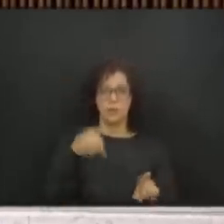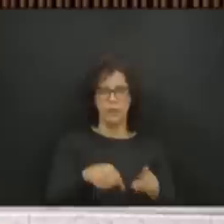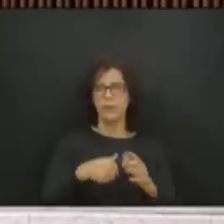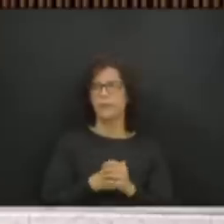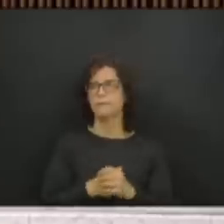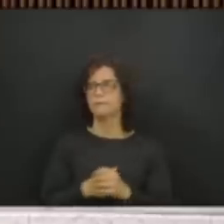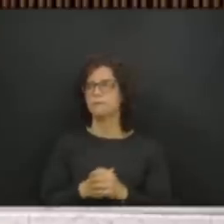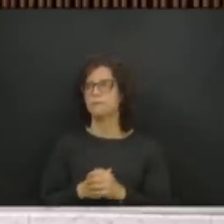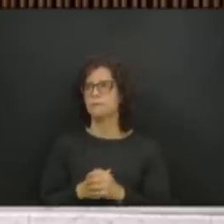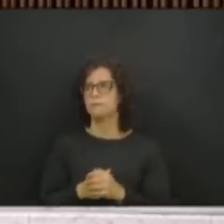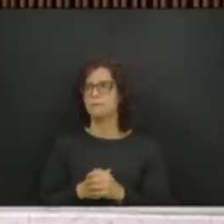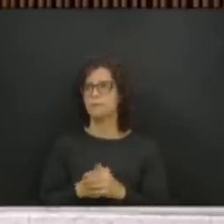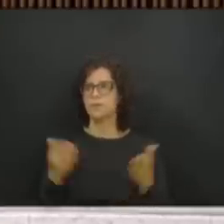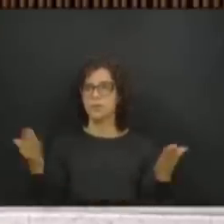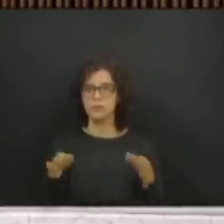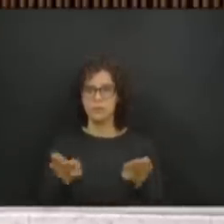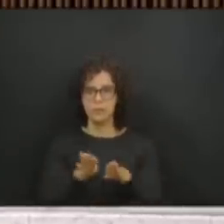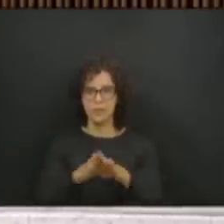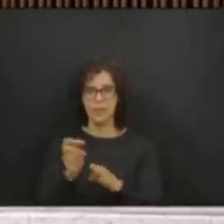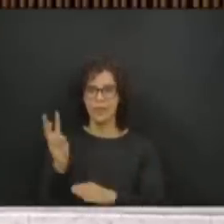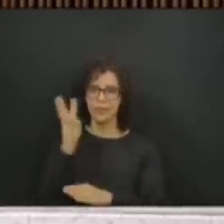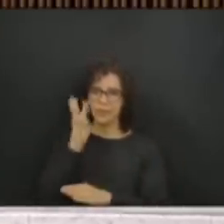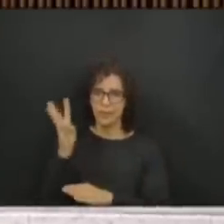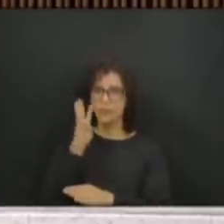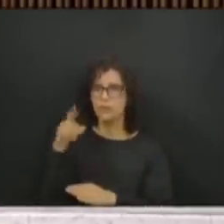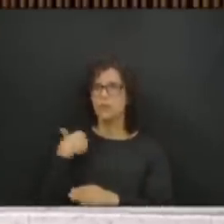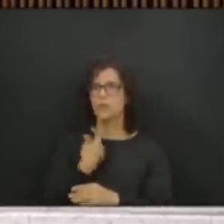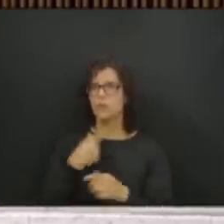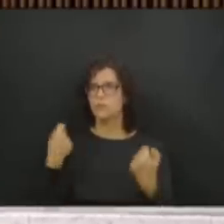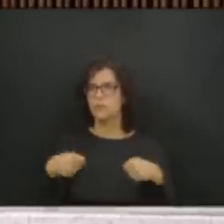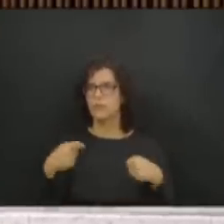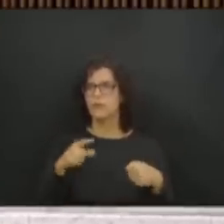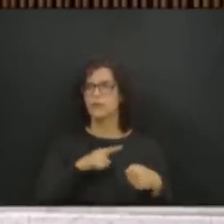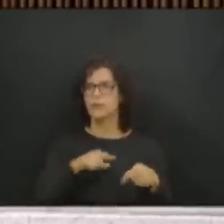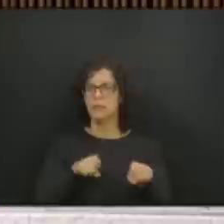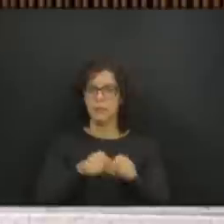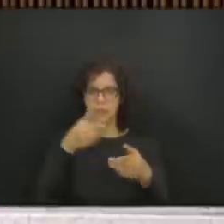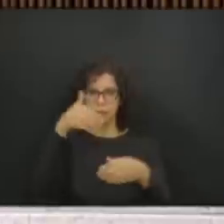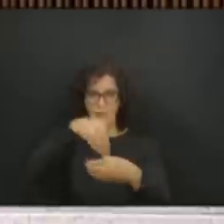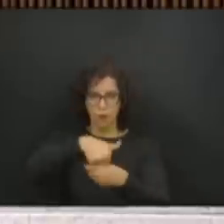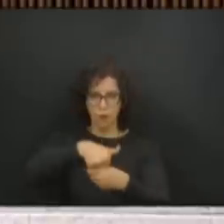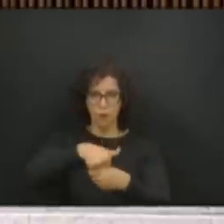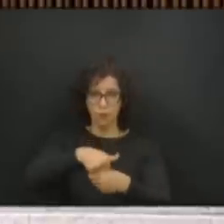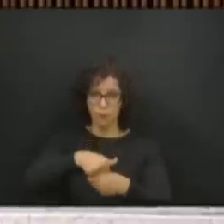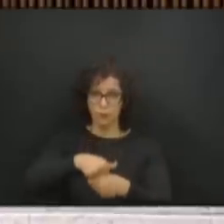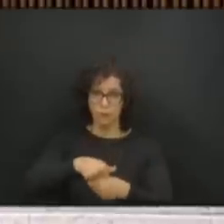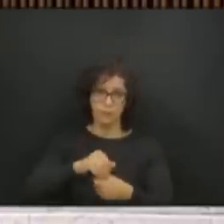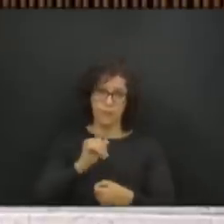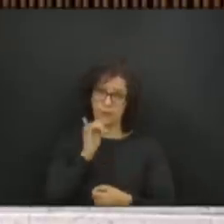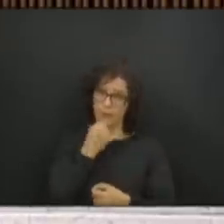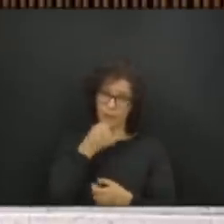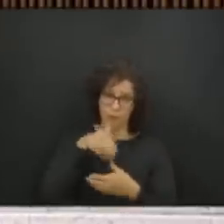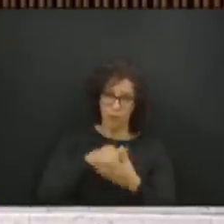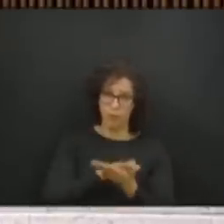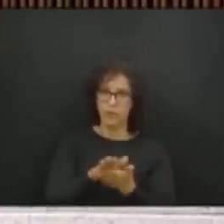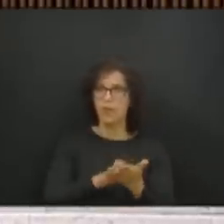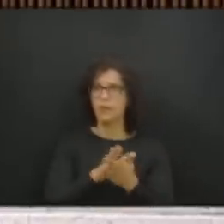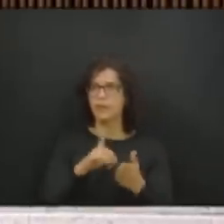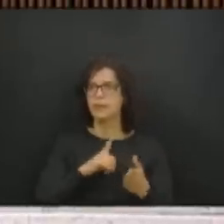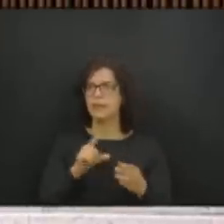traz aqui durante esta terça-feira nós deveríamos ter sido deveria ter sido votado e felizmente não foi